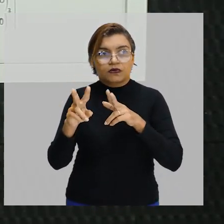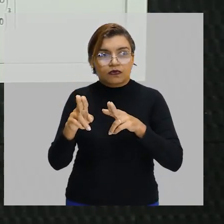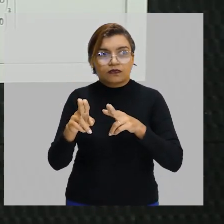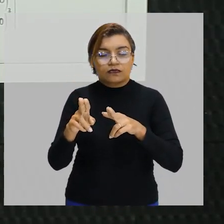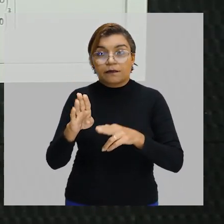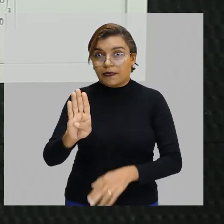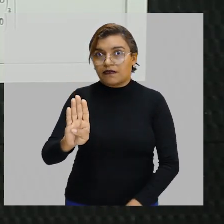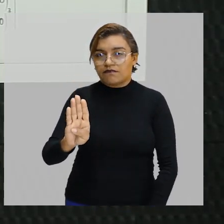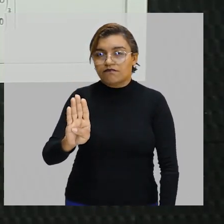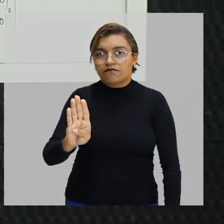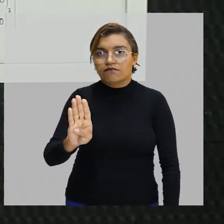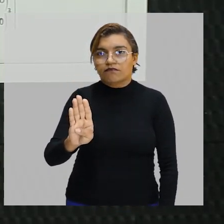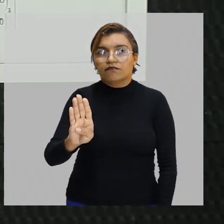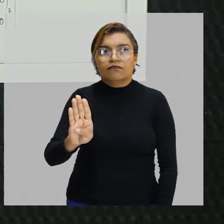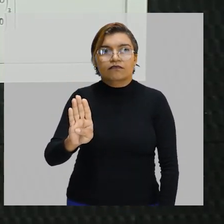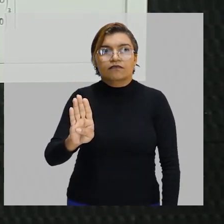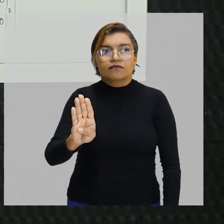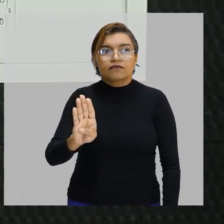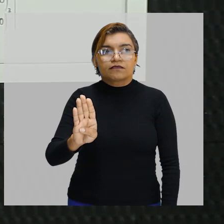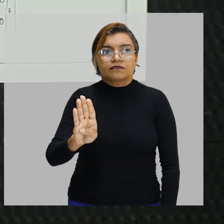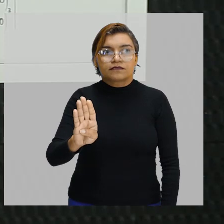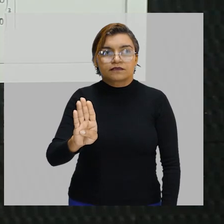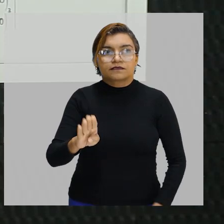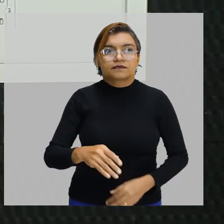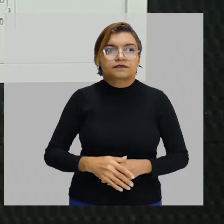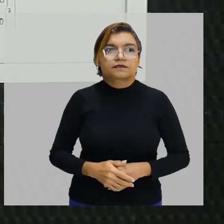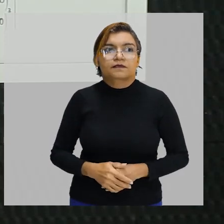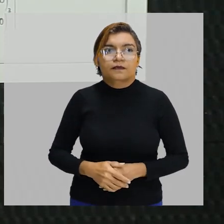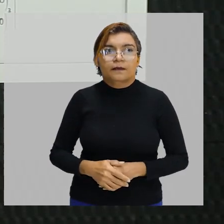Principal menos a secundária. 2 vezes 4, 8.